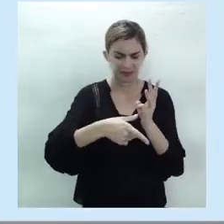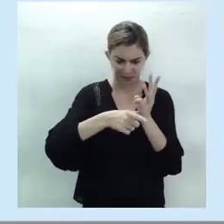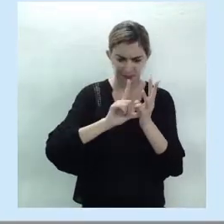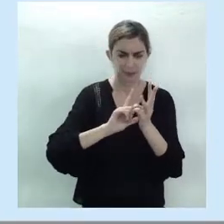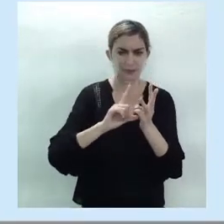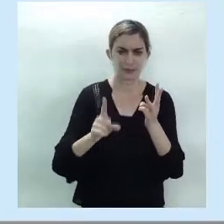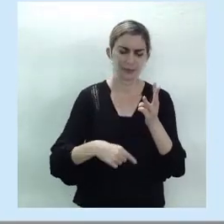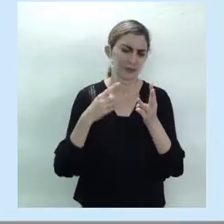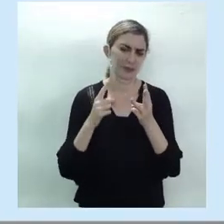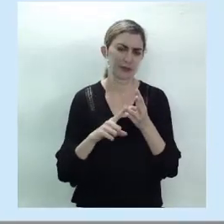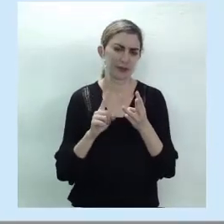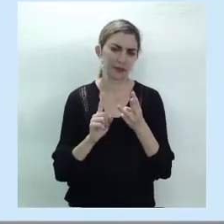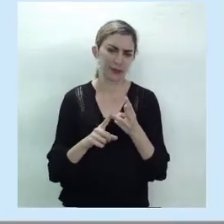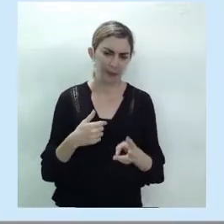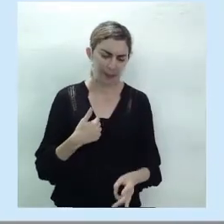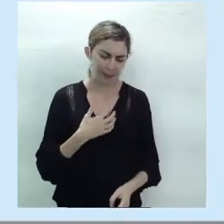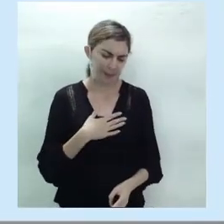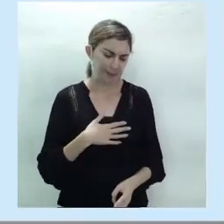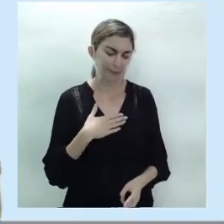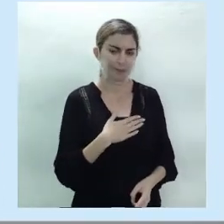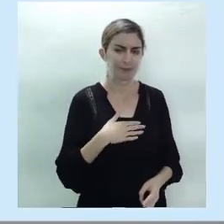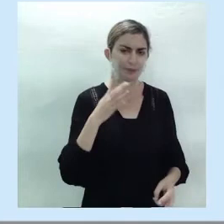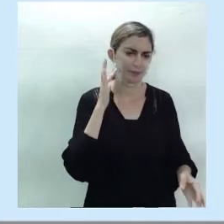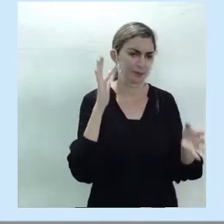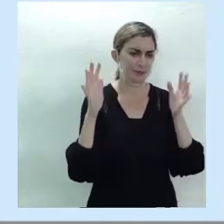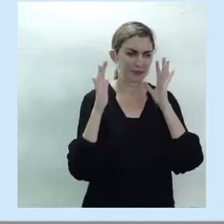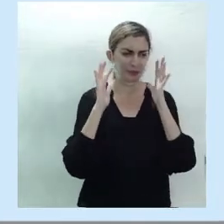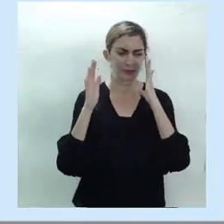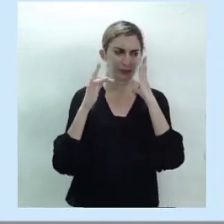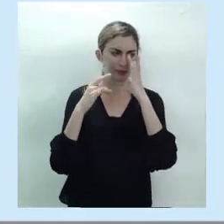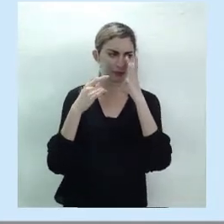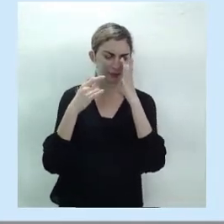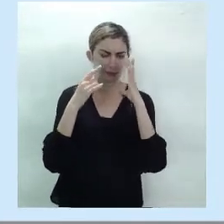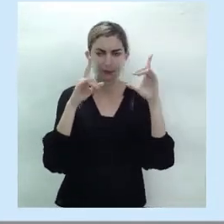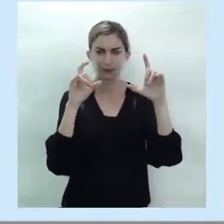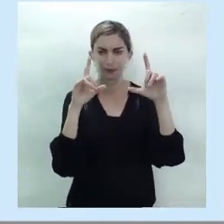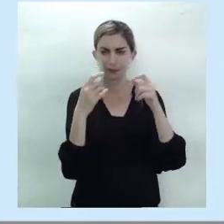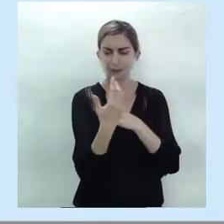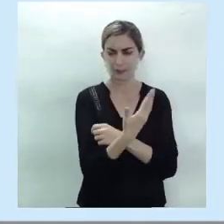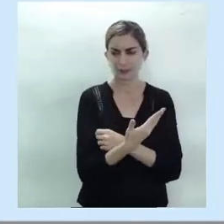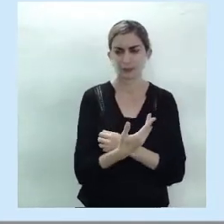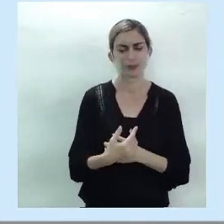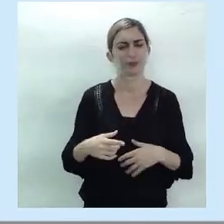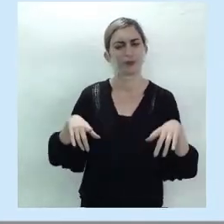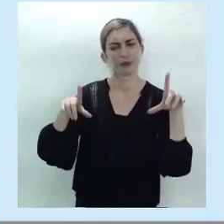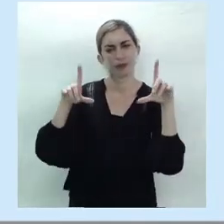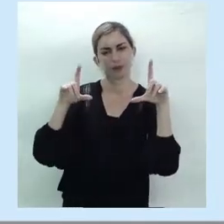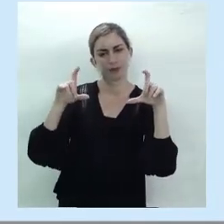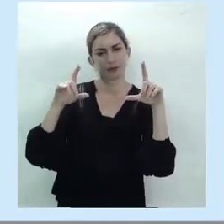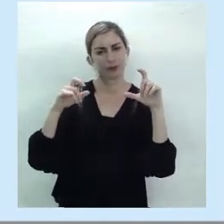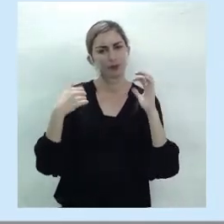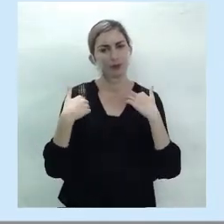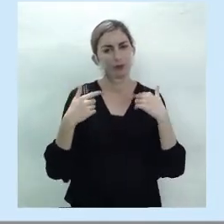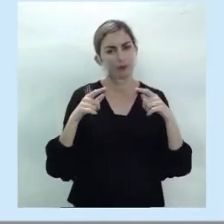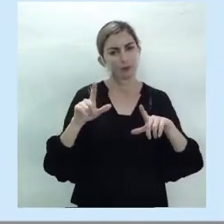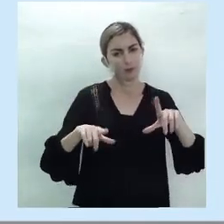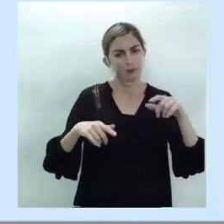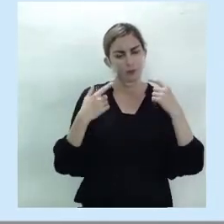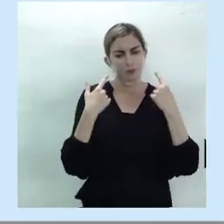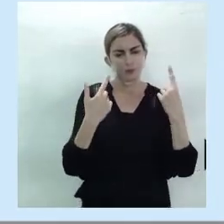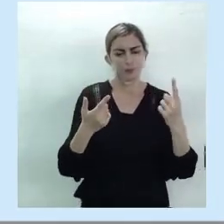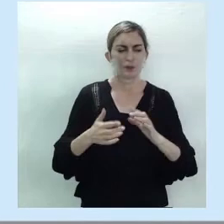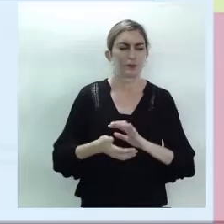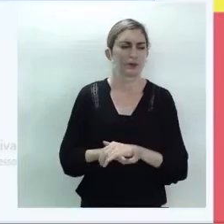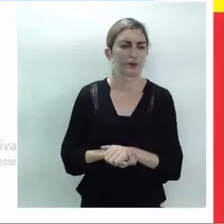antes de irmos para o terceiro, gostaria que vocês refletissem nesta fotografia, esta foto que está na tela.